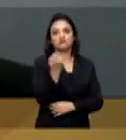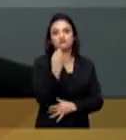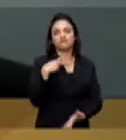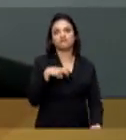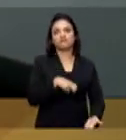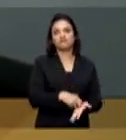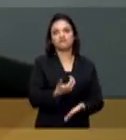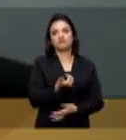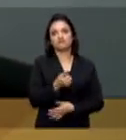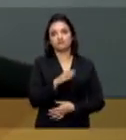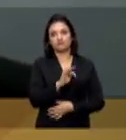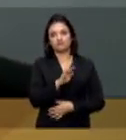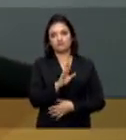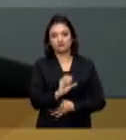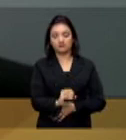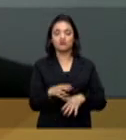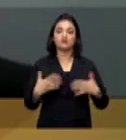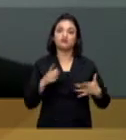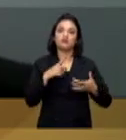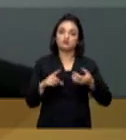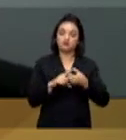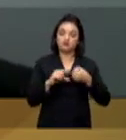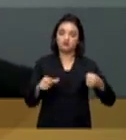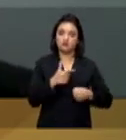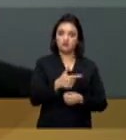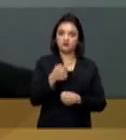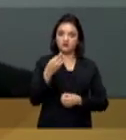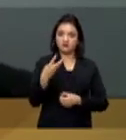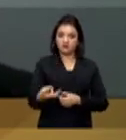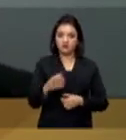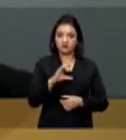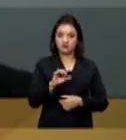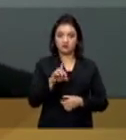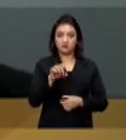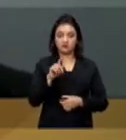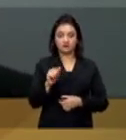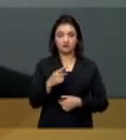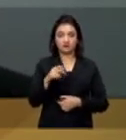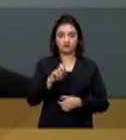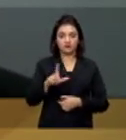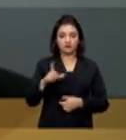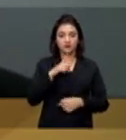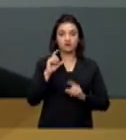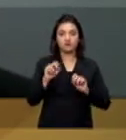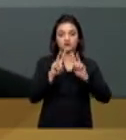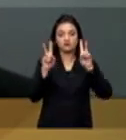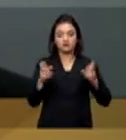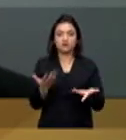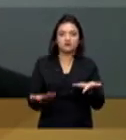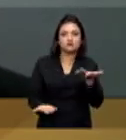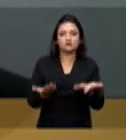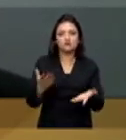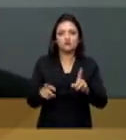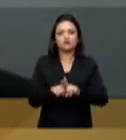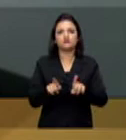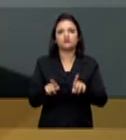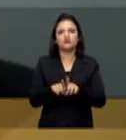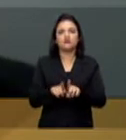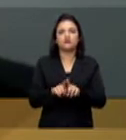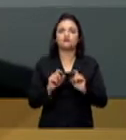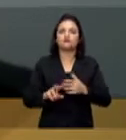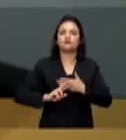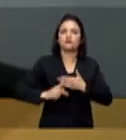secundário do artigo 273 do Código Penal, por ofensa ao princípio da proporcionalidade e ofensividade. O segundo